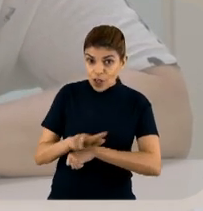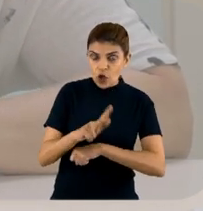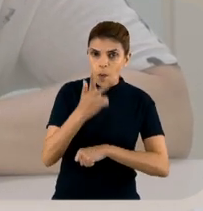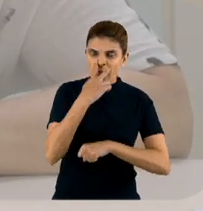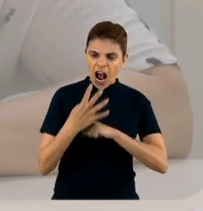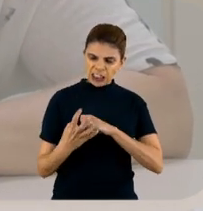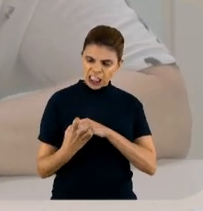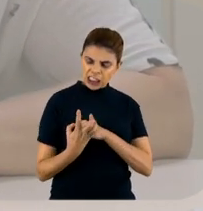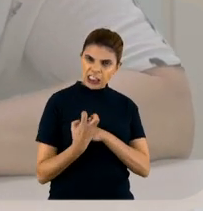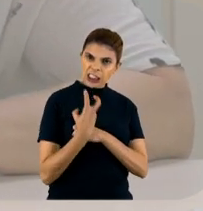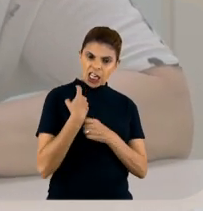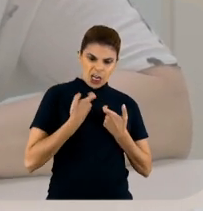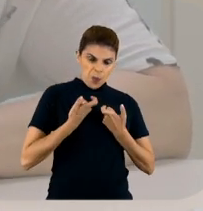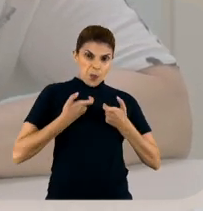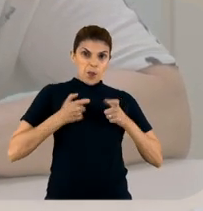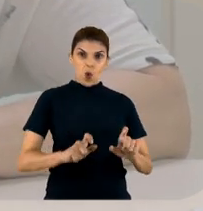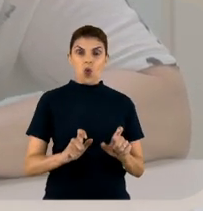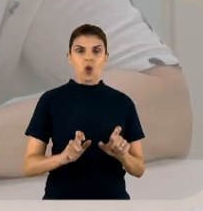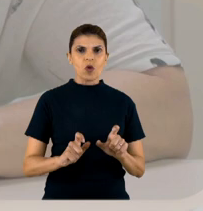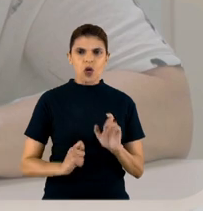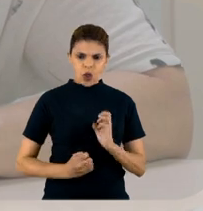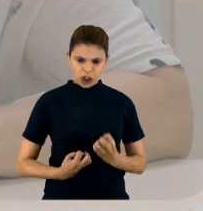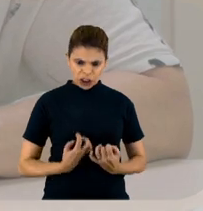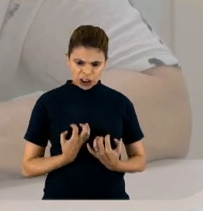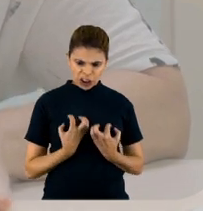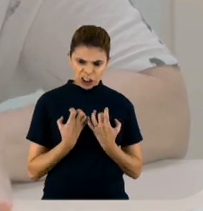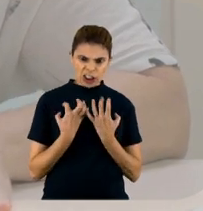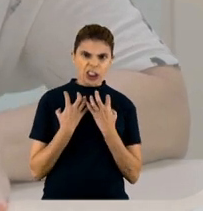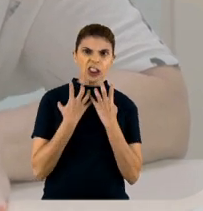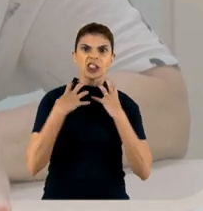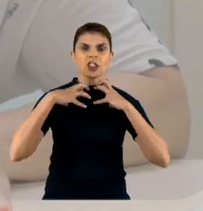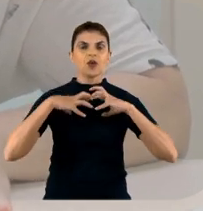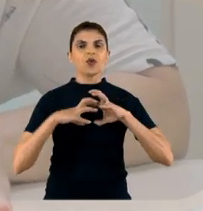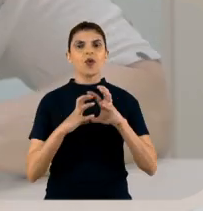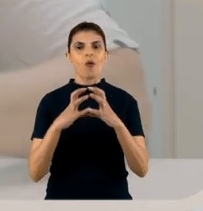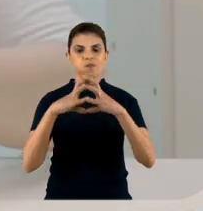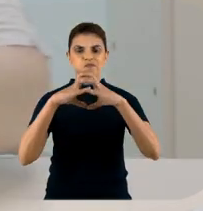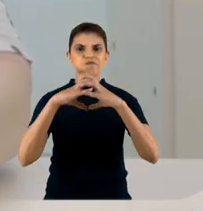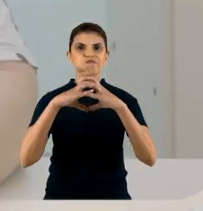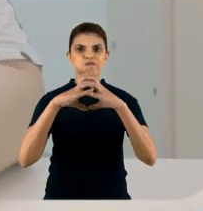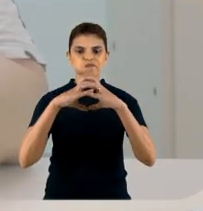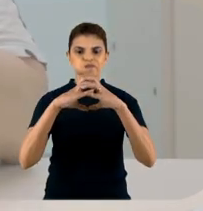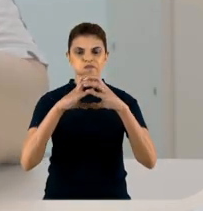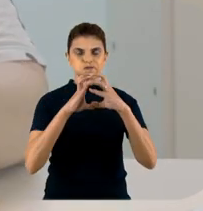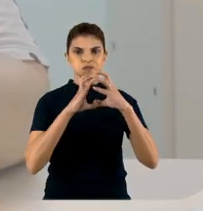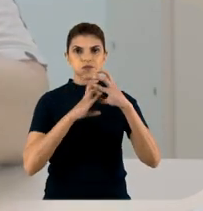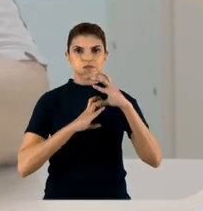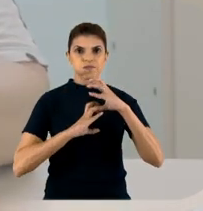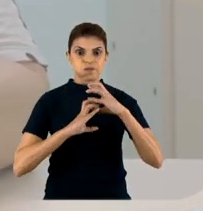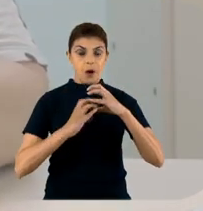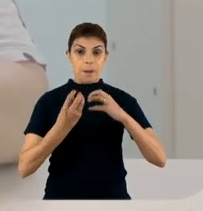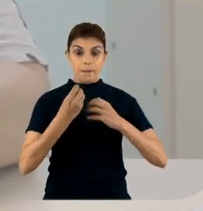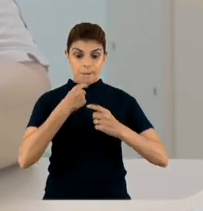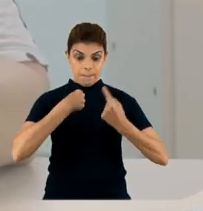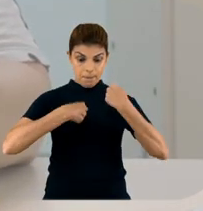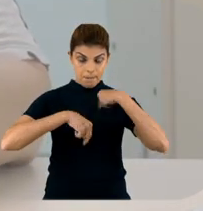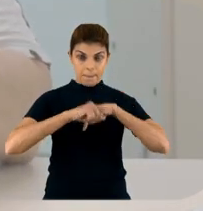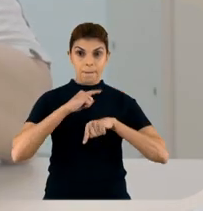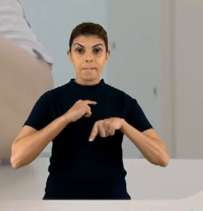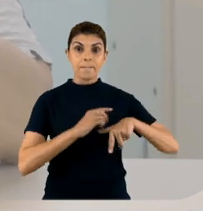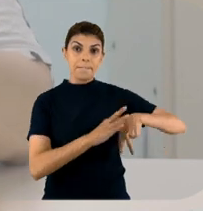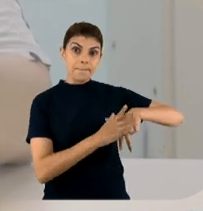vírus Ele quase que foi um um Trigger um disparador né de uma bola de neve que vai acontecendo dentro do